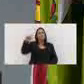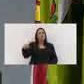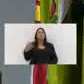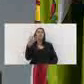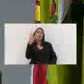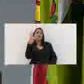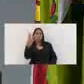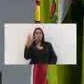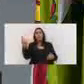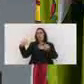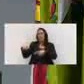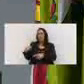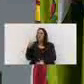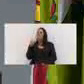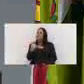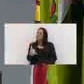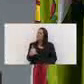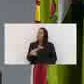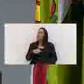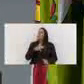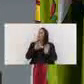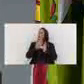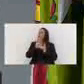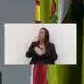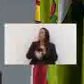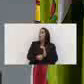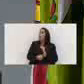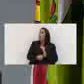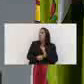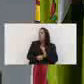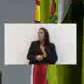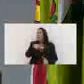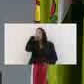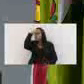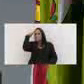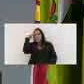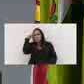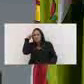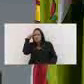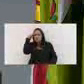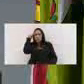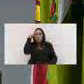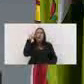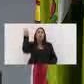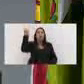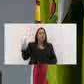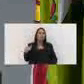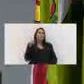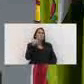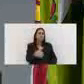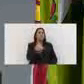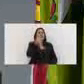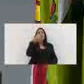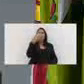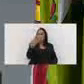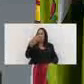dizer que houve assalto ao bolso do contribuinte, o vereador diz que 14 vereadores votaram